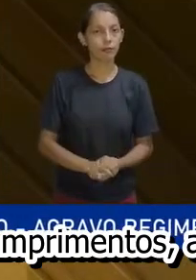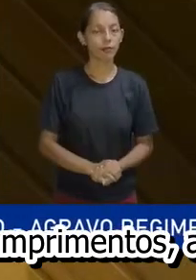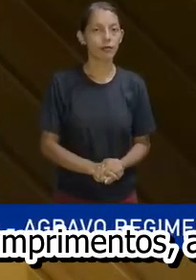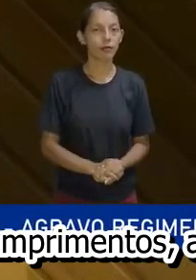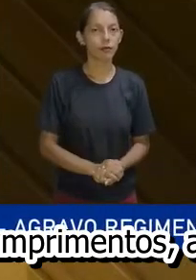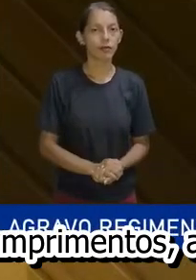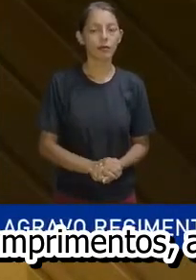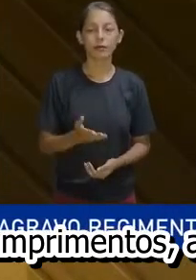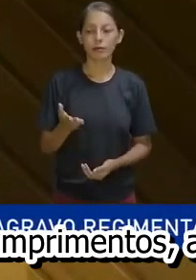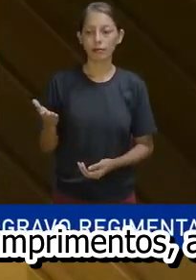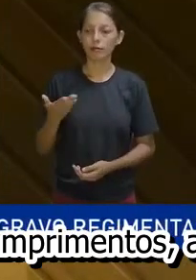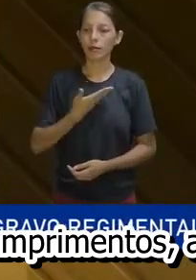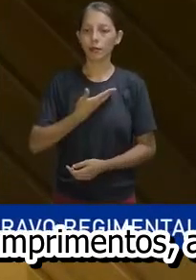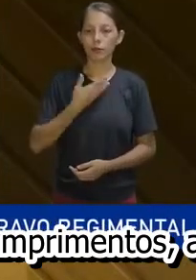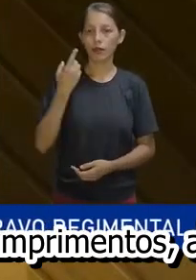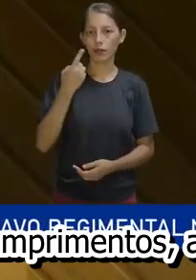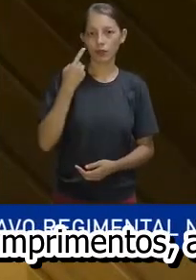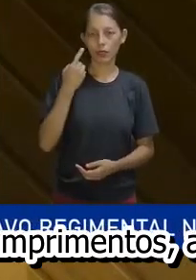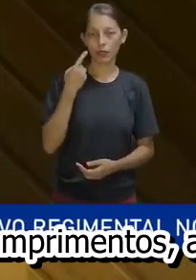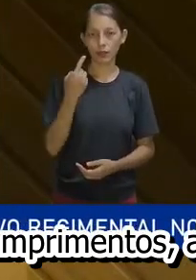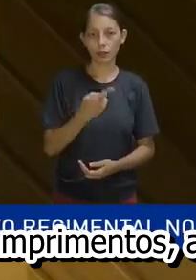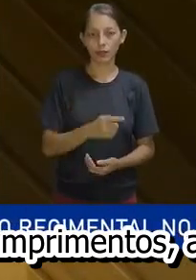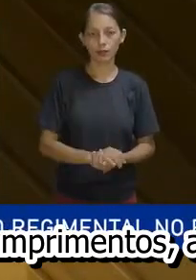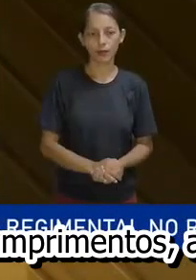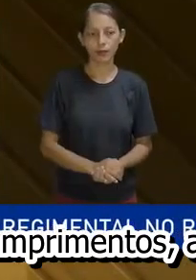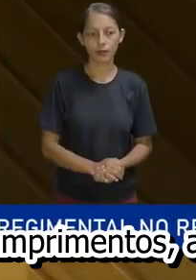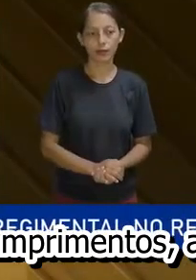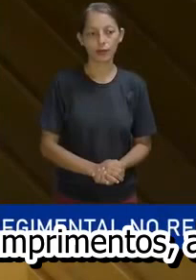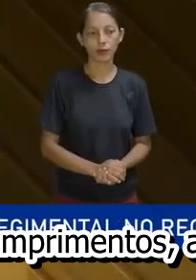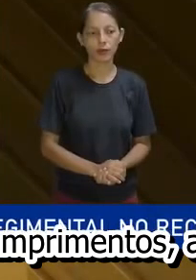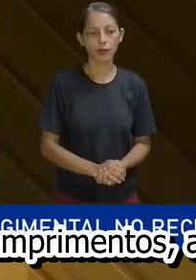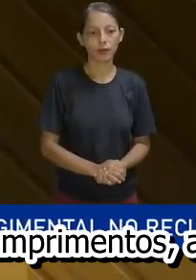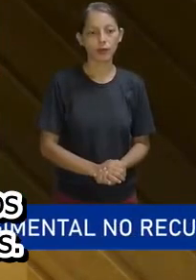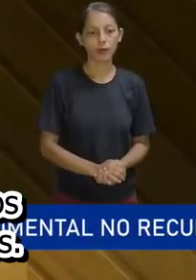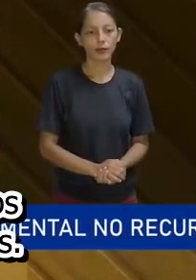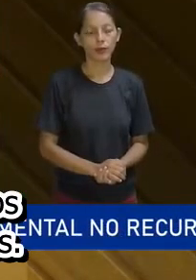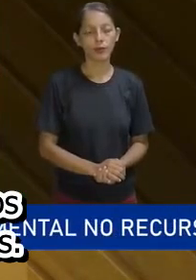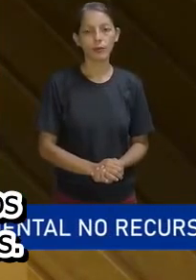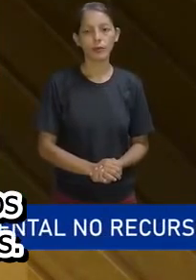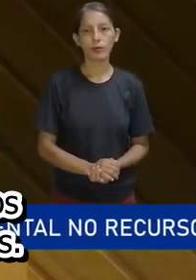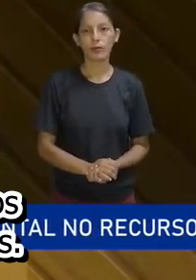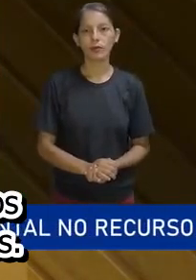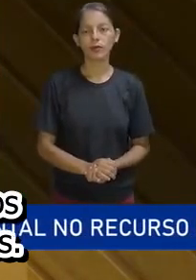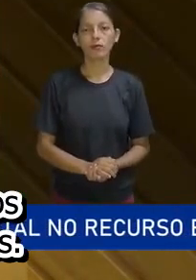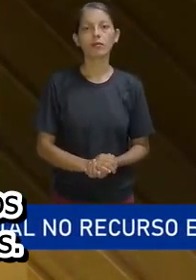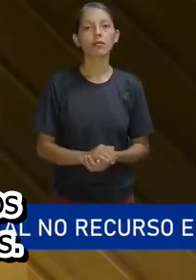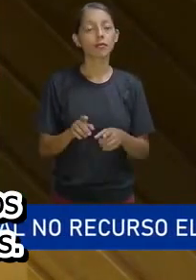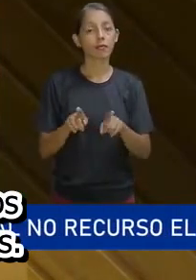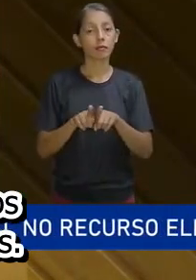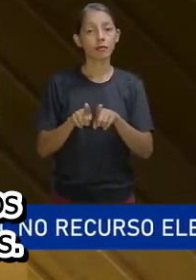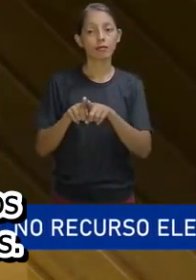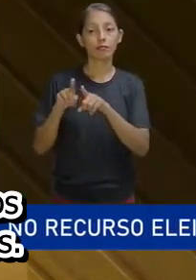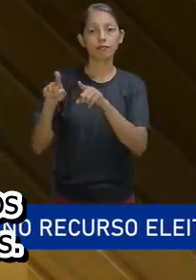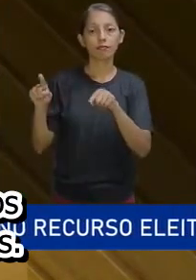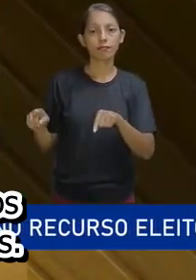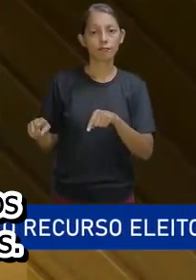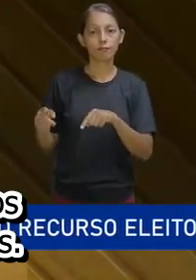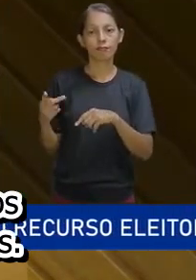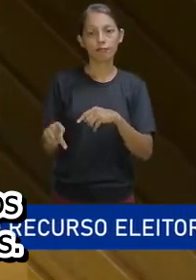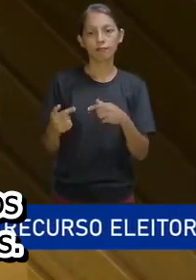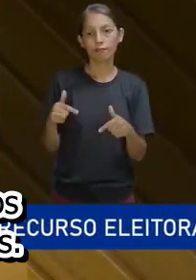Aos colegas advogados aqui presentes e também aos servidores desse